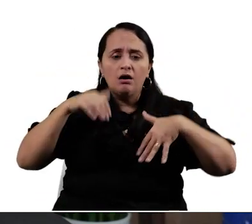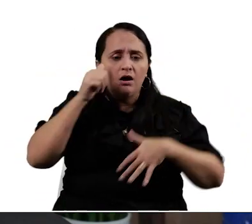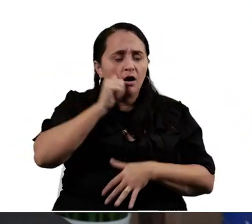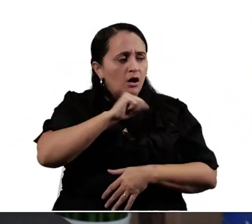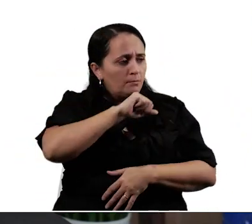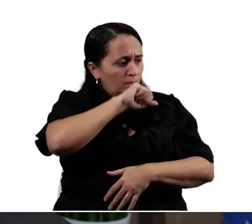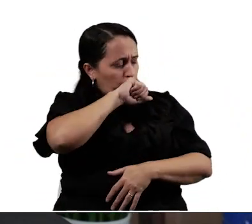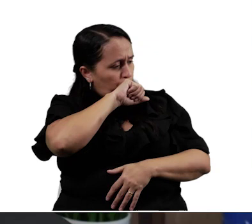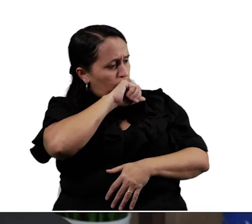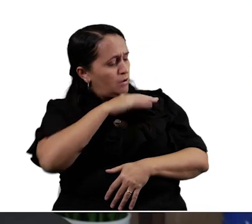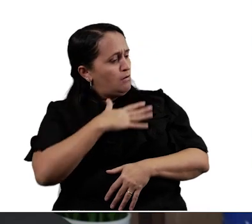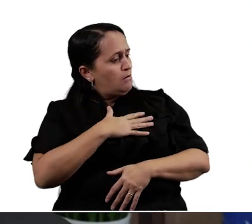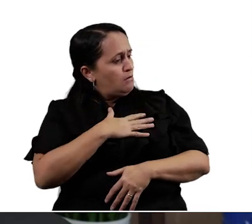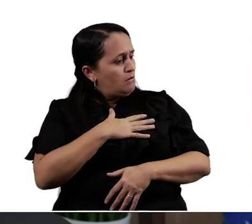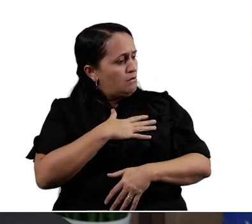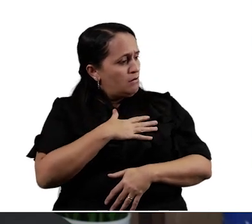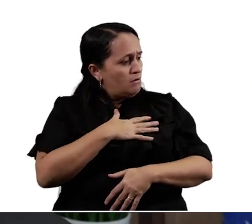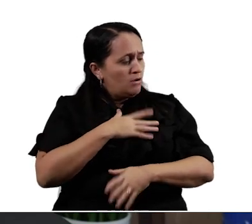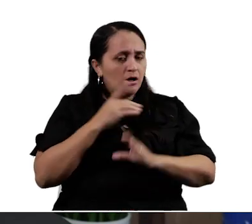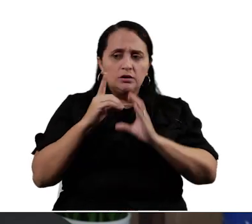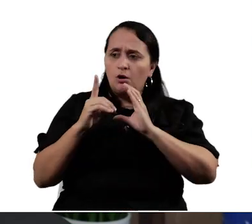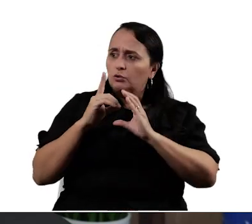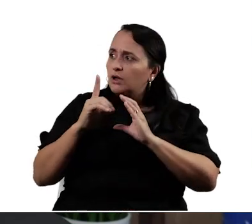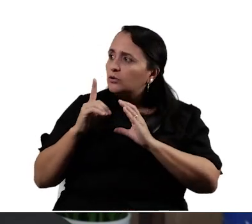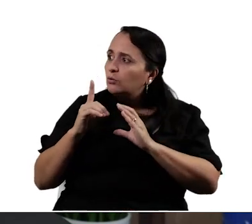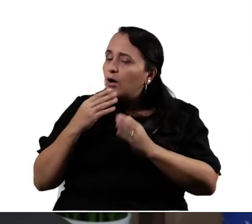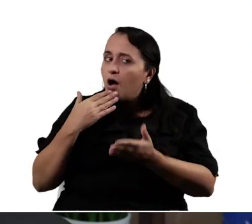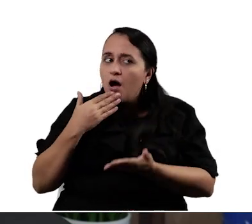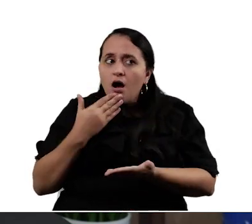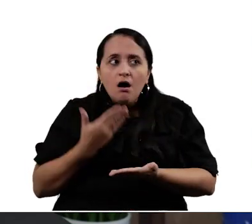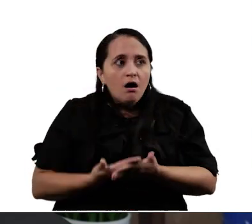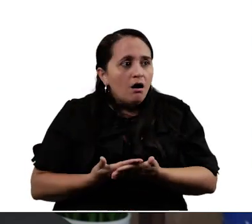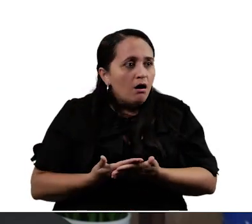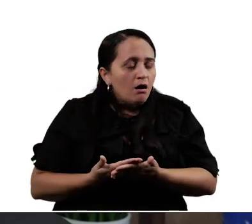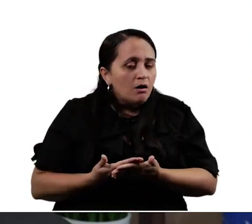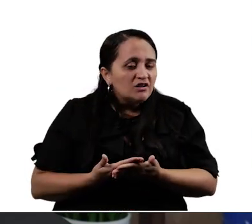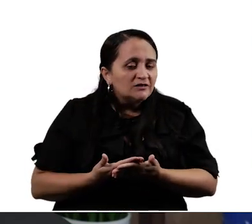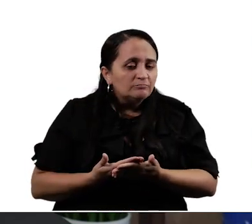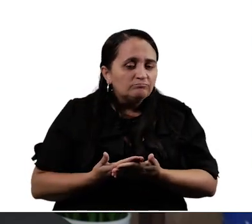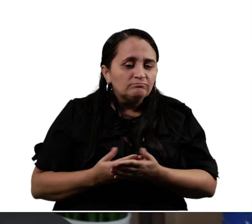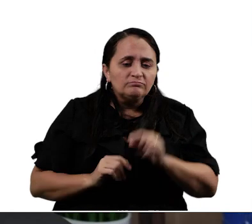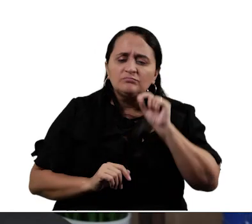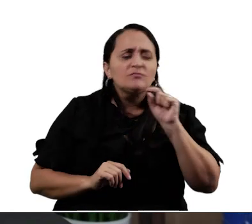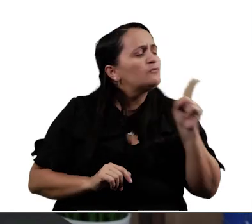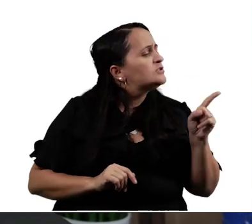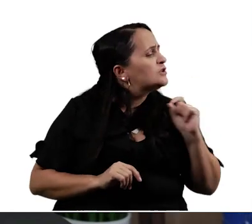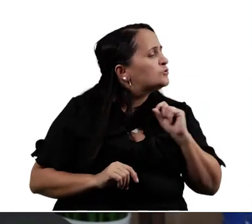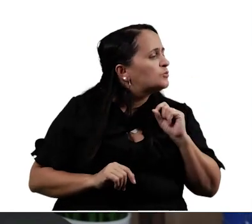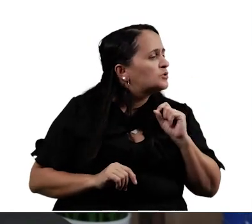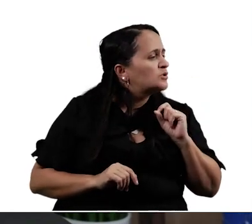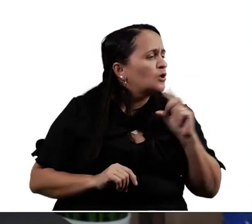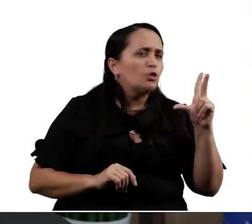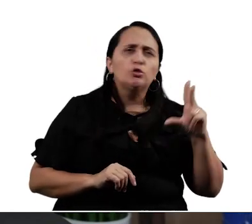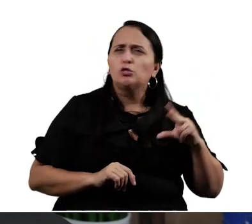mãe de Sara e a coordenadora ficaram assustadas. E você, Lili, o que você achou? Nossa,